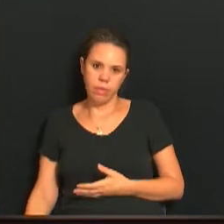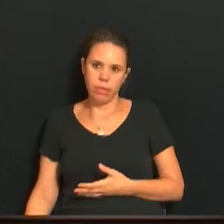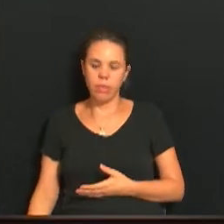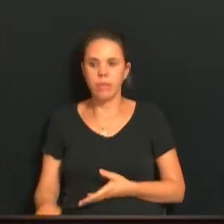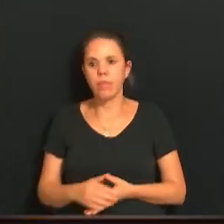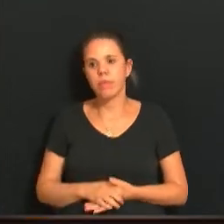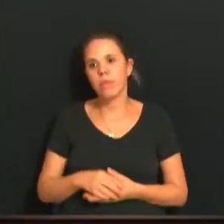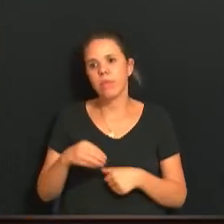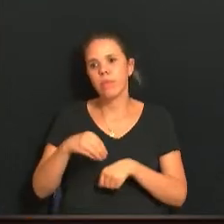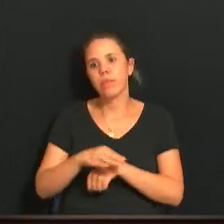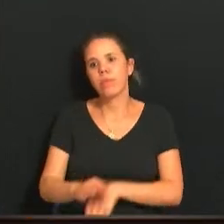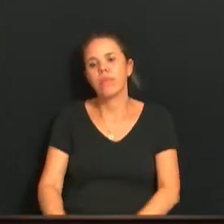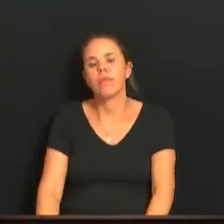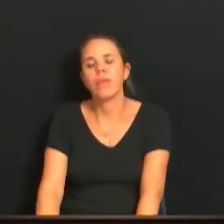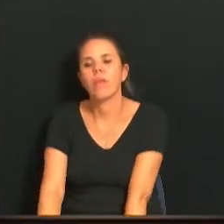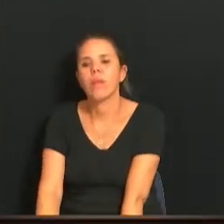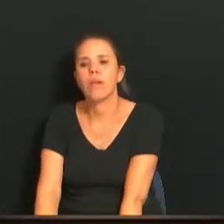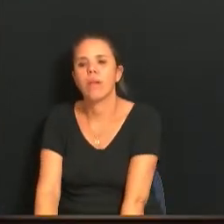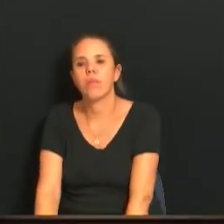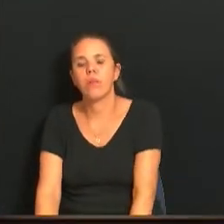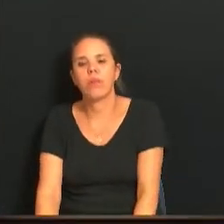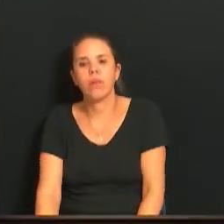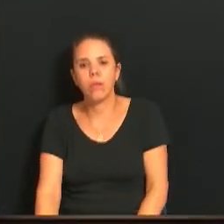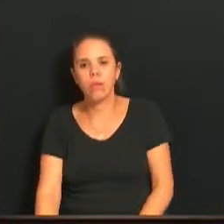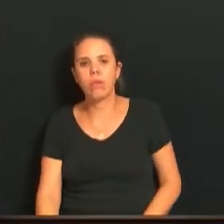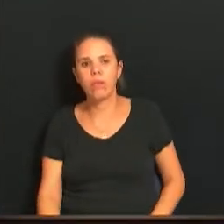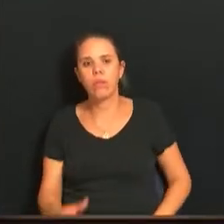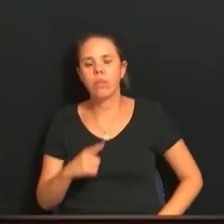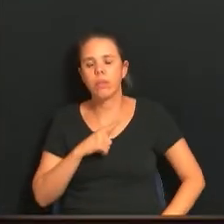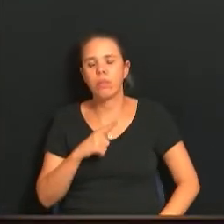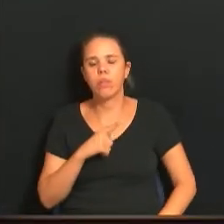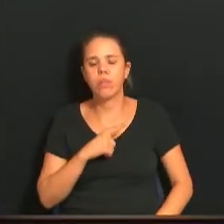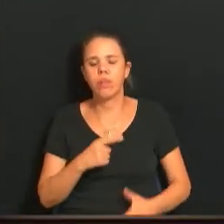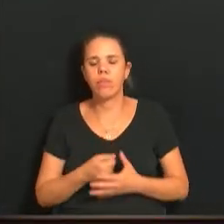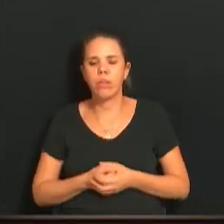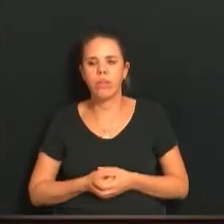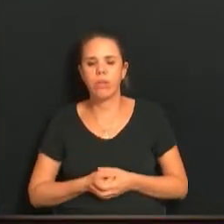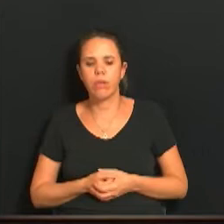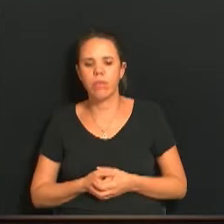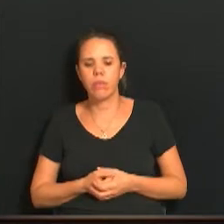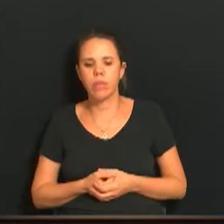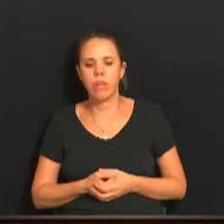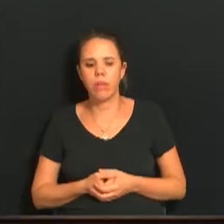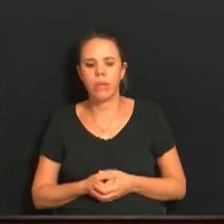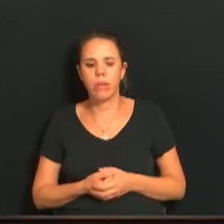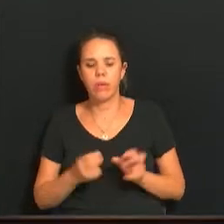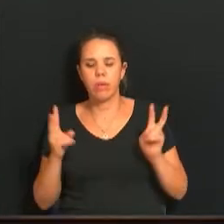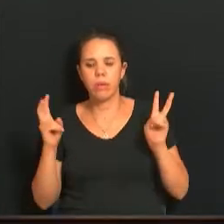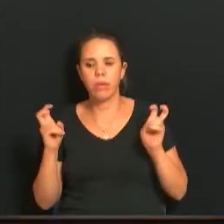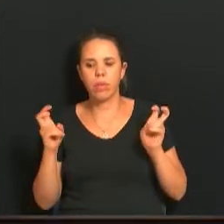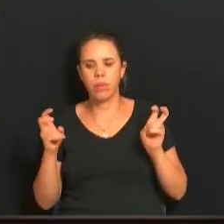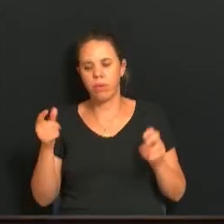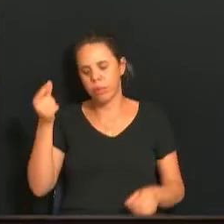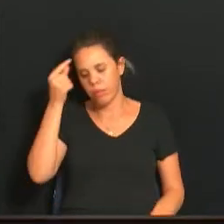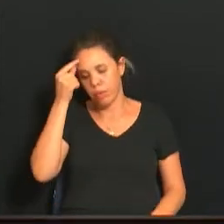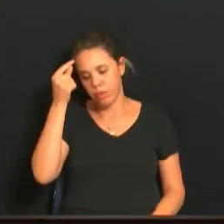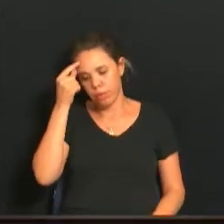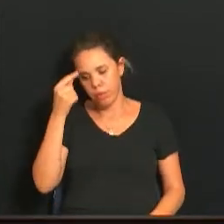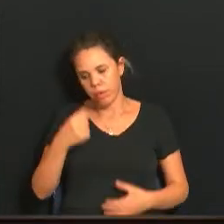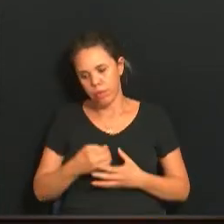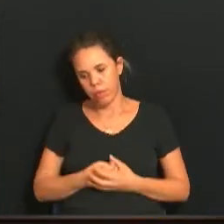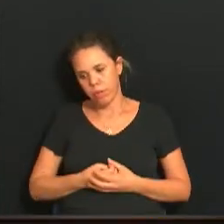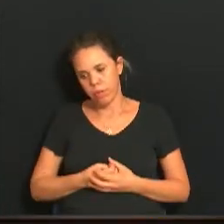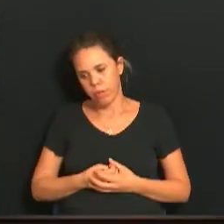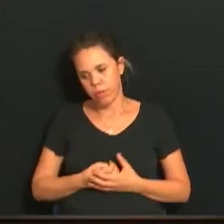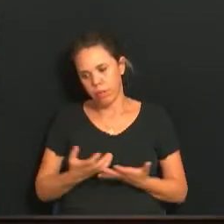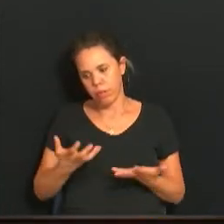me passaram. Nós temos que ter uma questão assim de consciência, porque nós queremos o